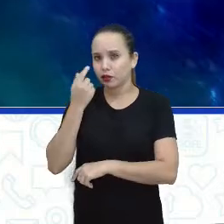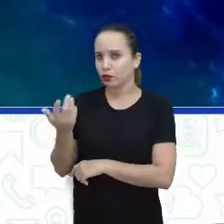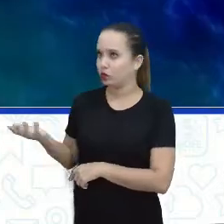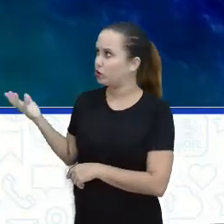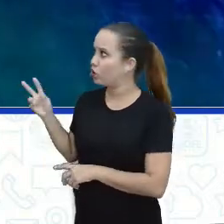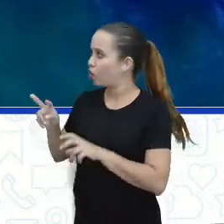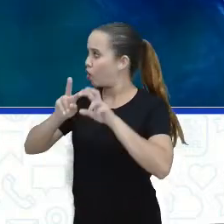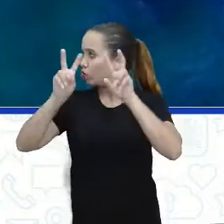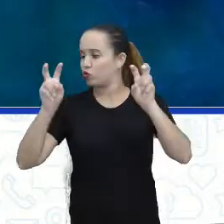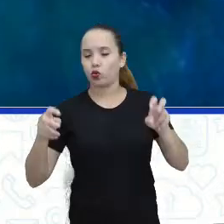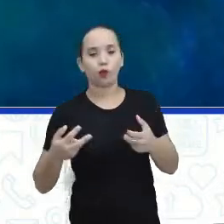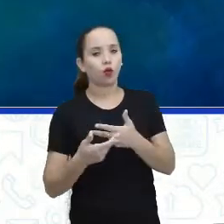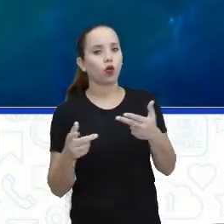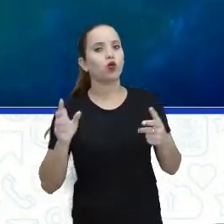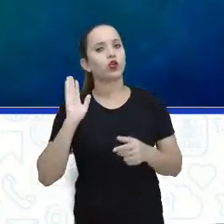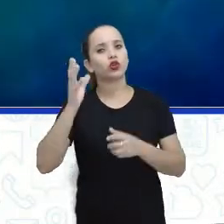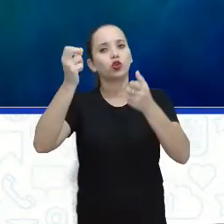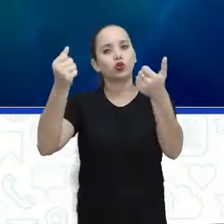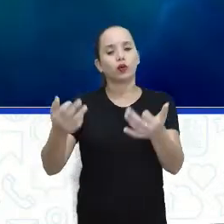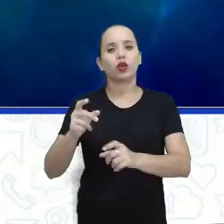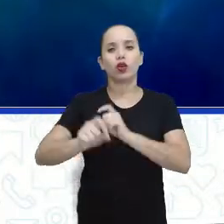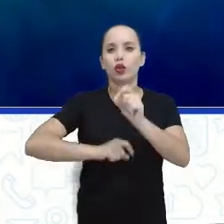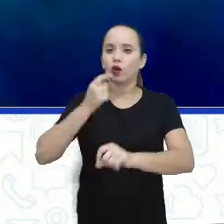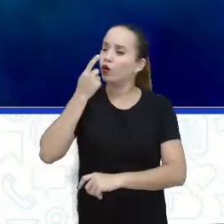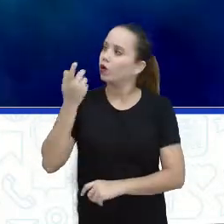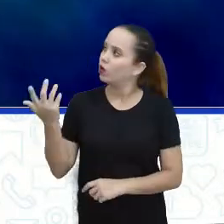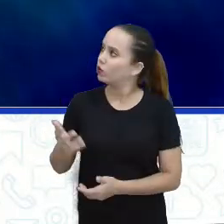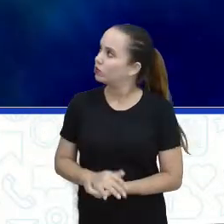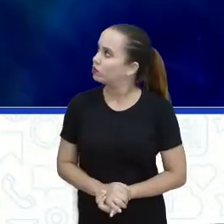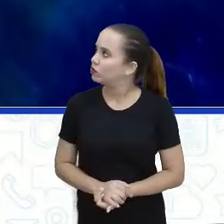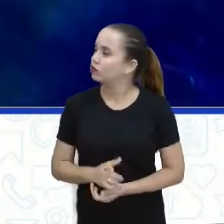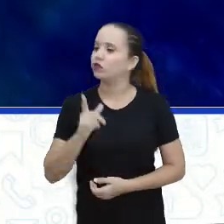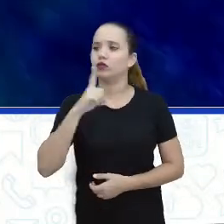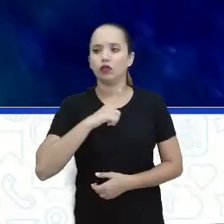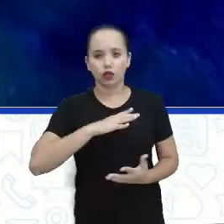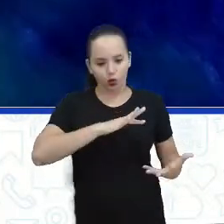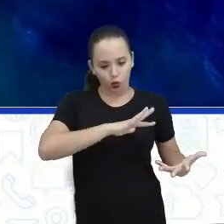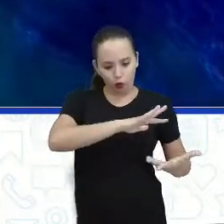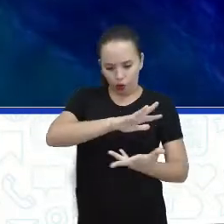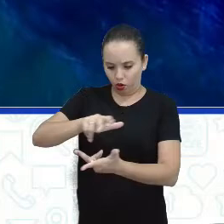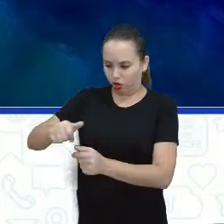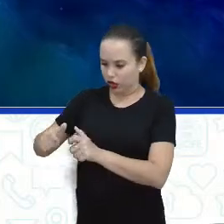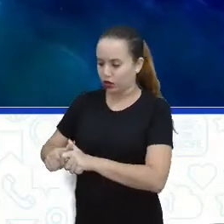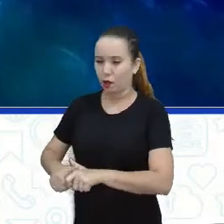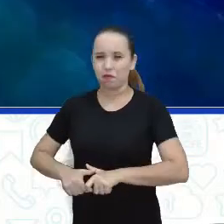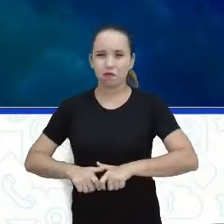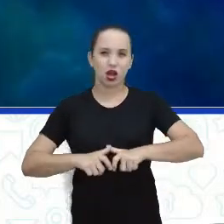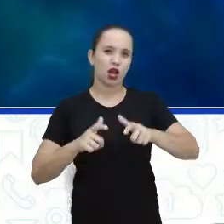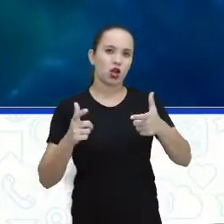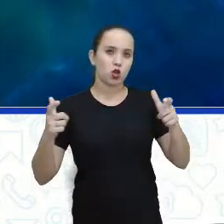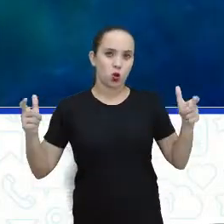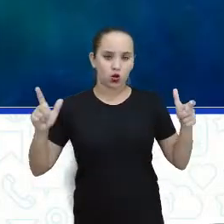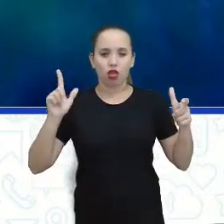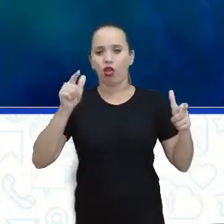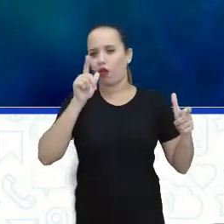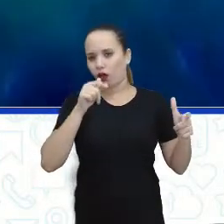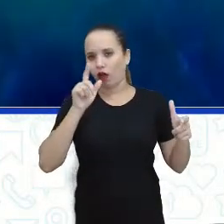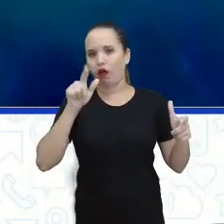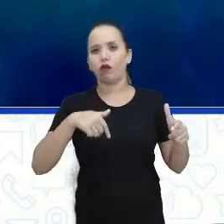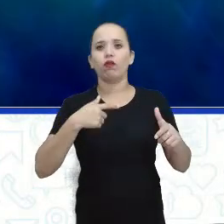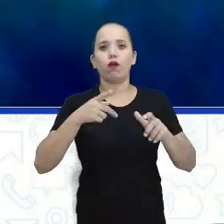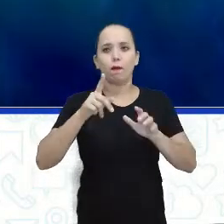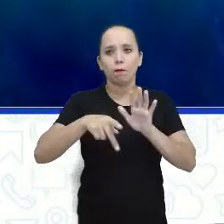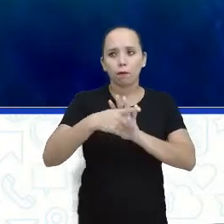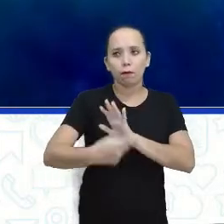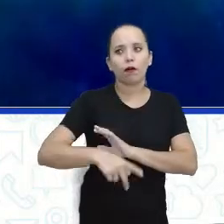Que a maior parte do nosso planeta é formada de água, mas água salgada, água do oceano, né? Água dos mares, oceanos,